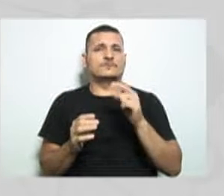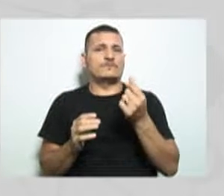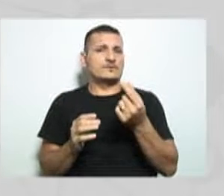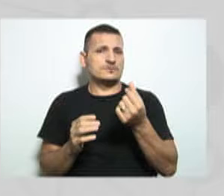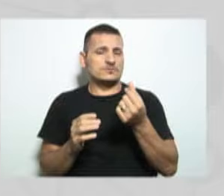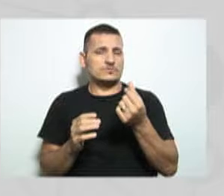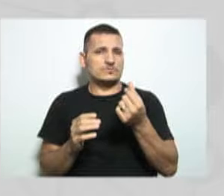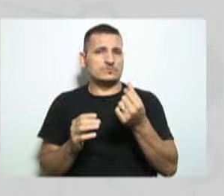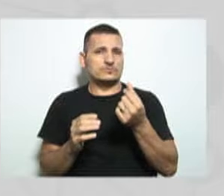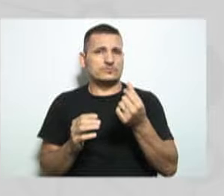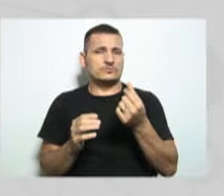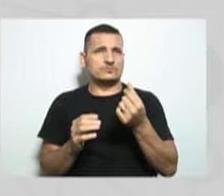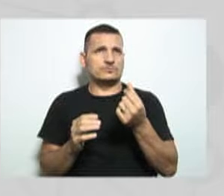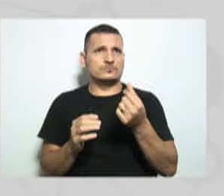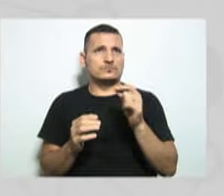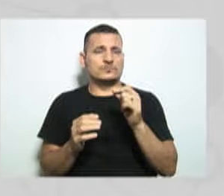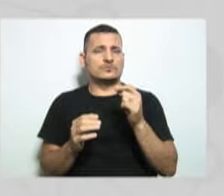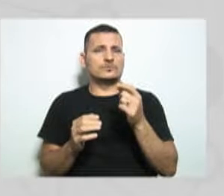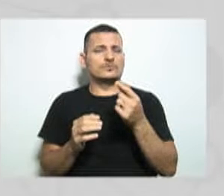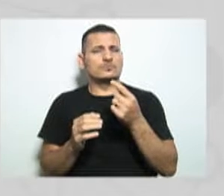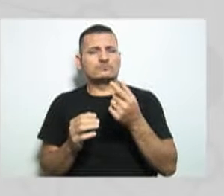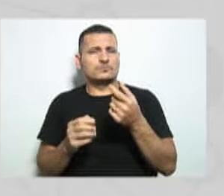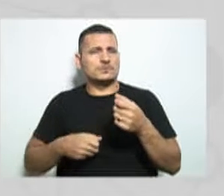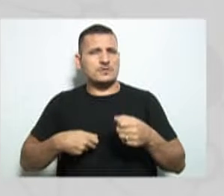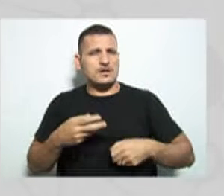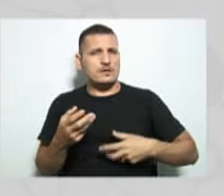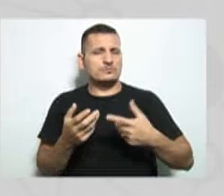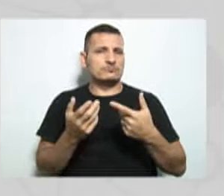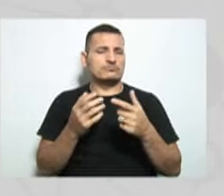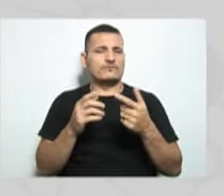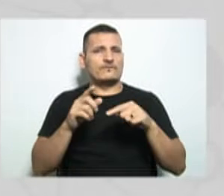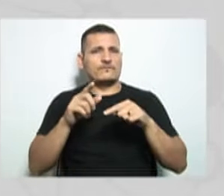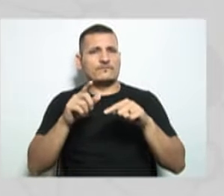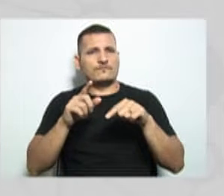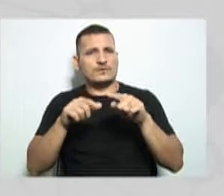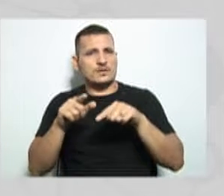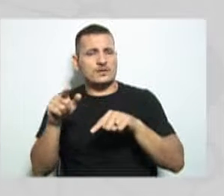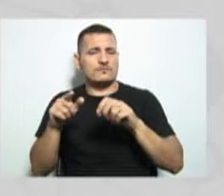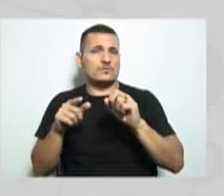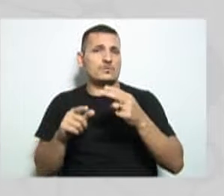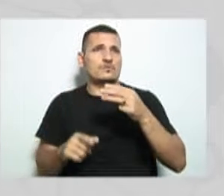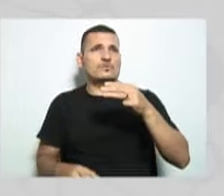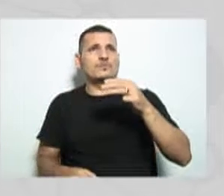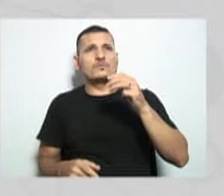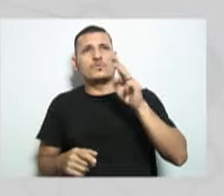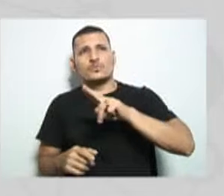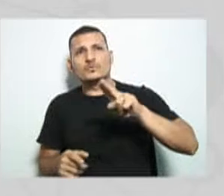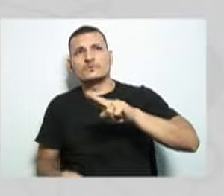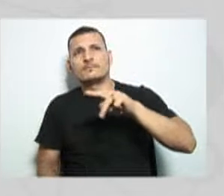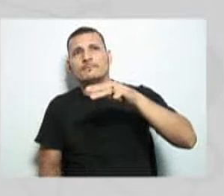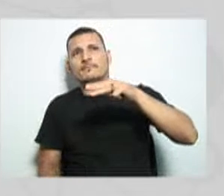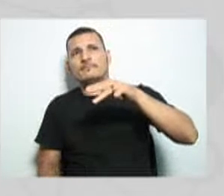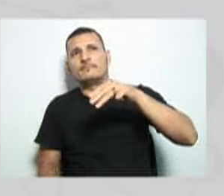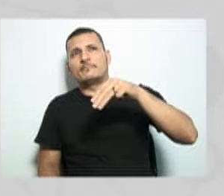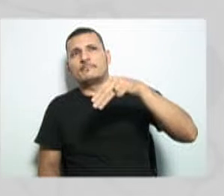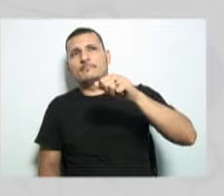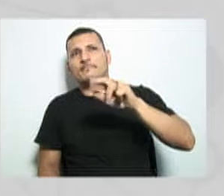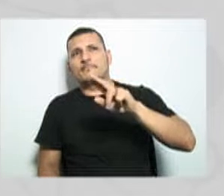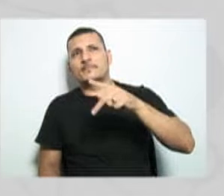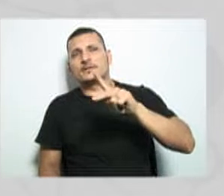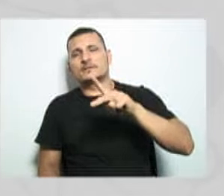nos custos variáveis e aplicação do markup. Já a formação de preço com base na margem de